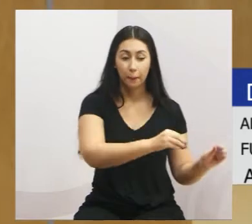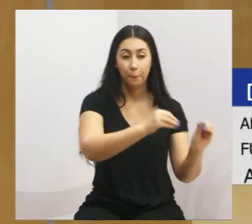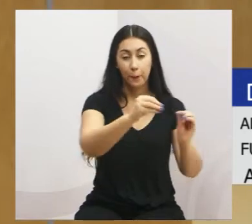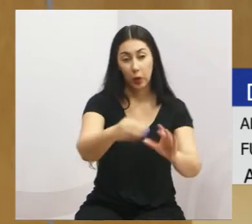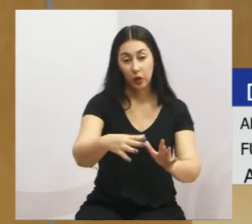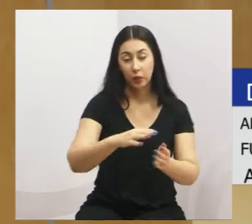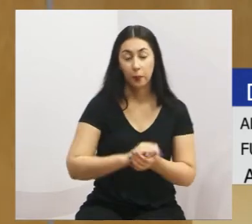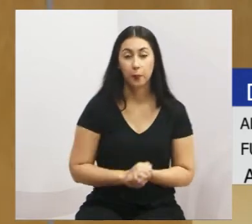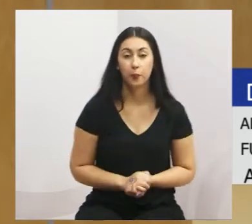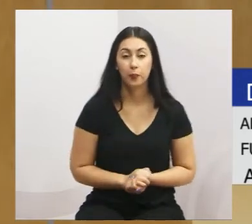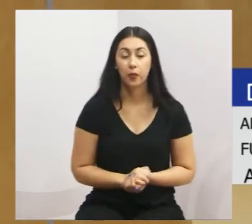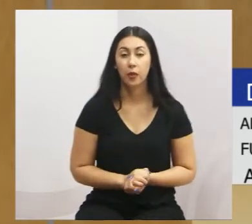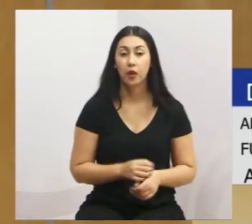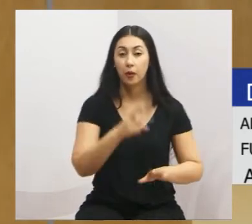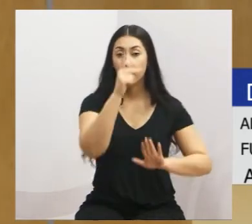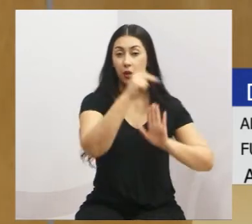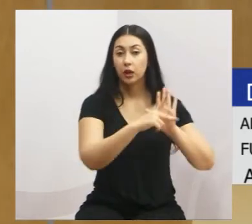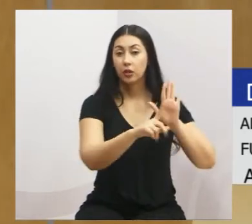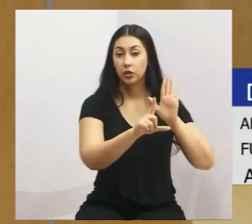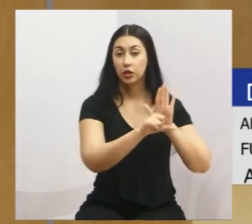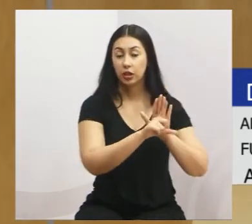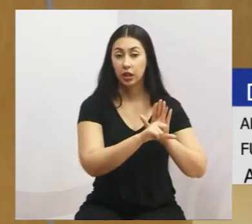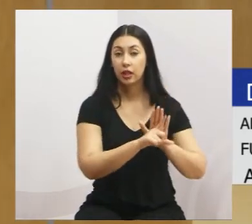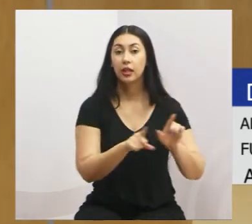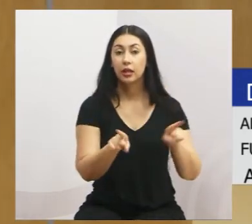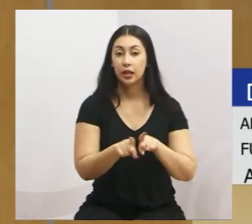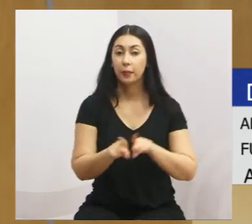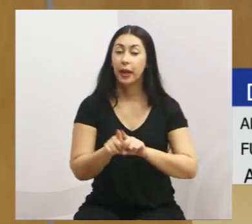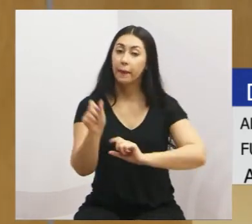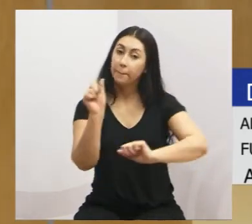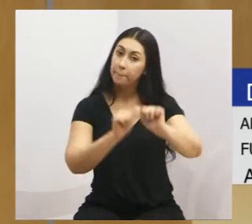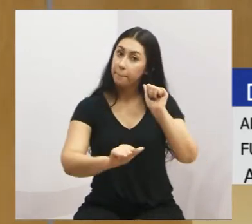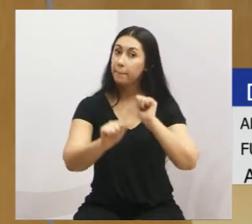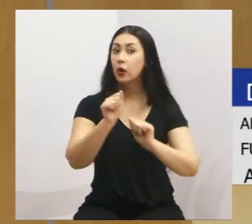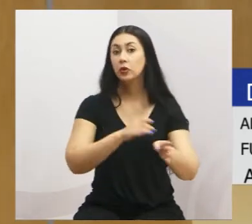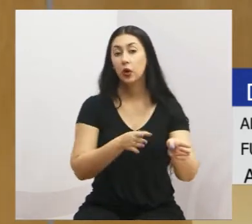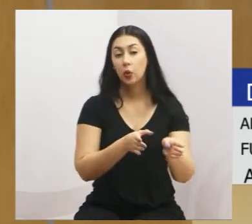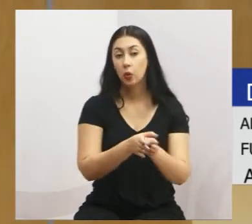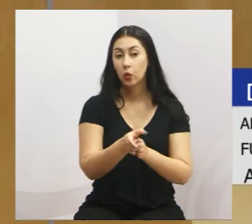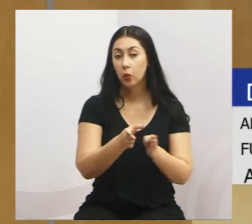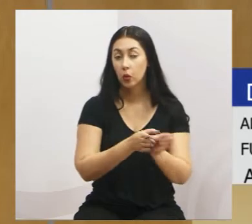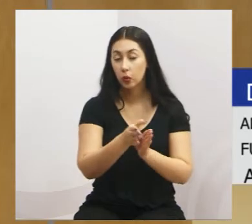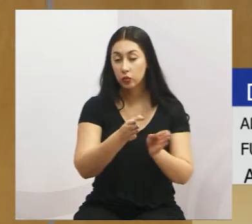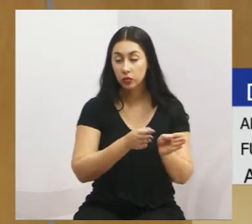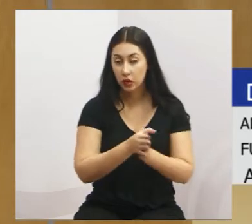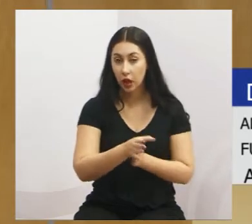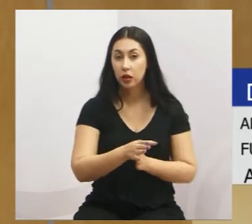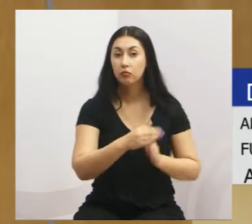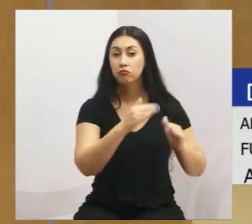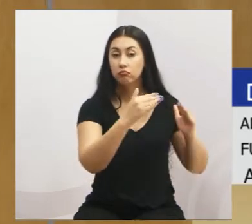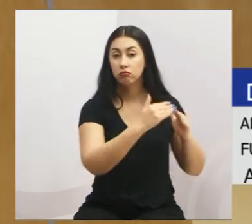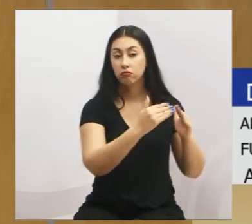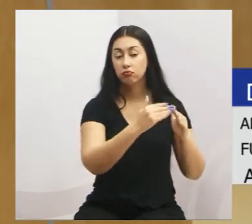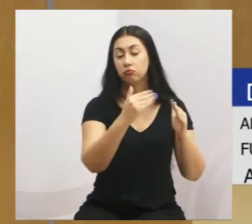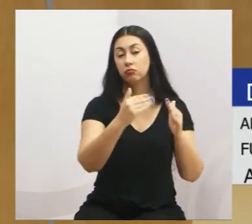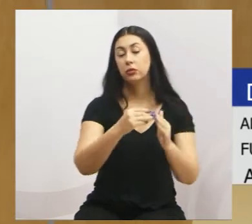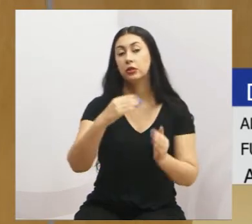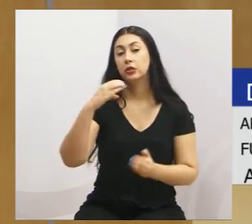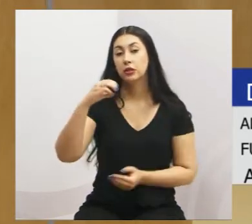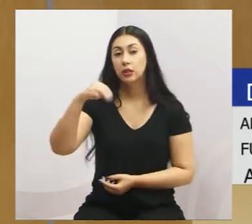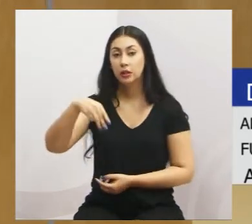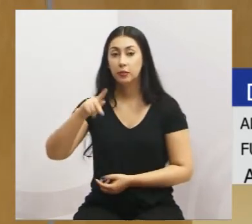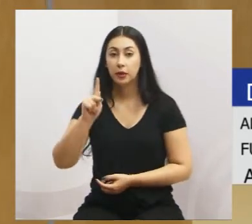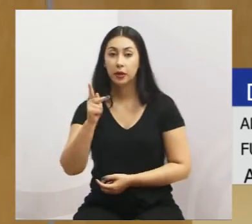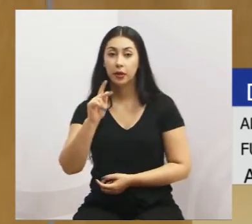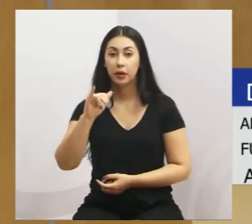O projeto de lei prevê ainda a alteração do Conselho Municipal de Habitação de Interesse Social, CMHIS,